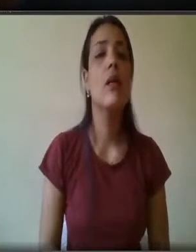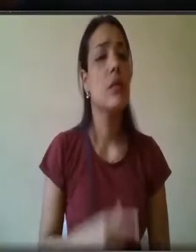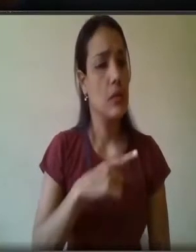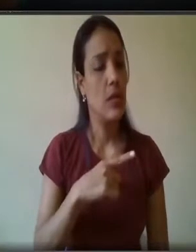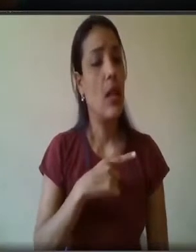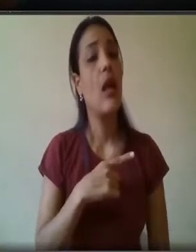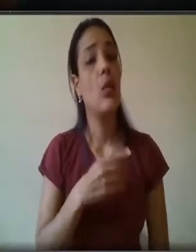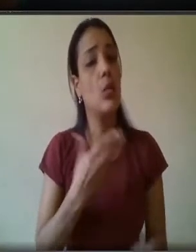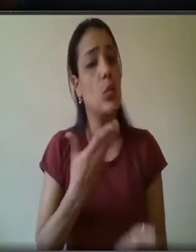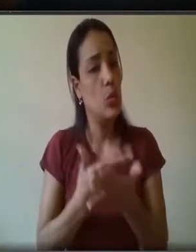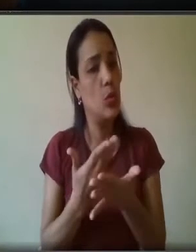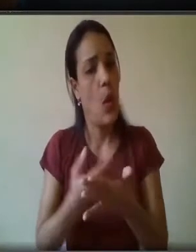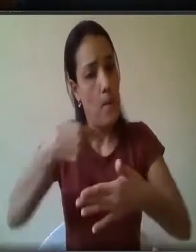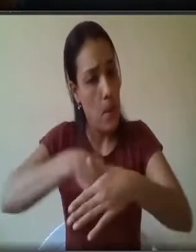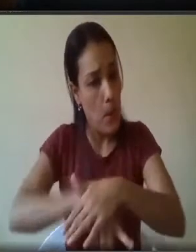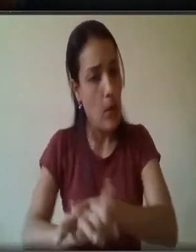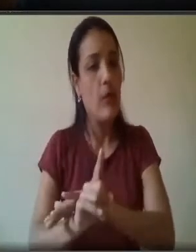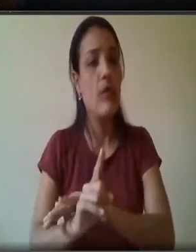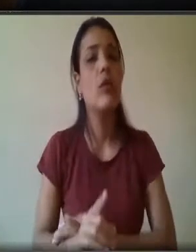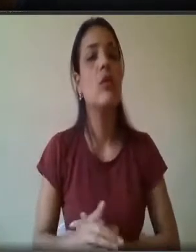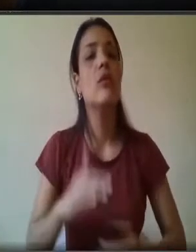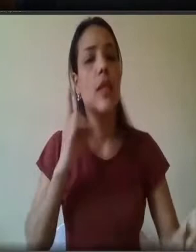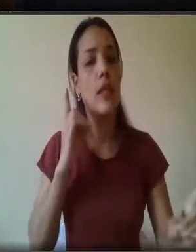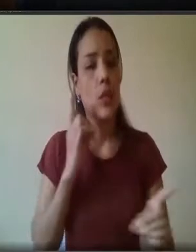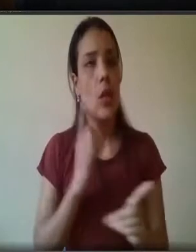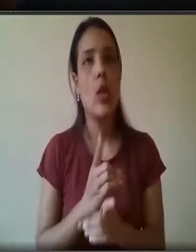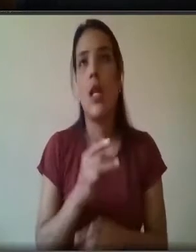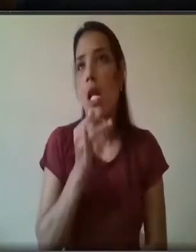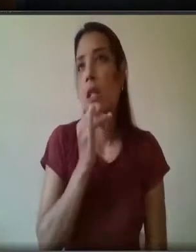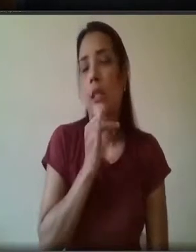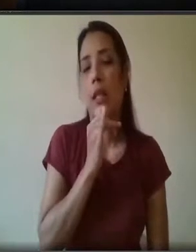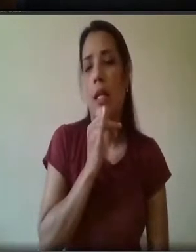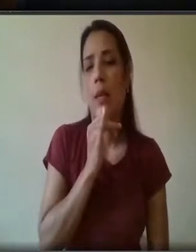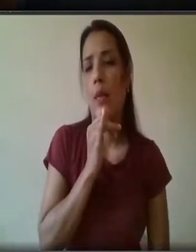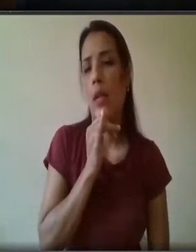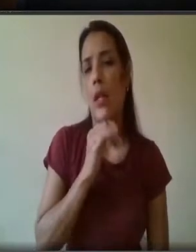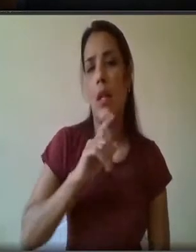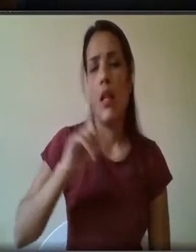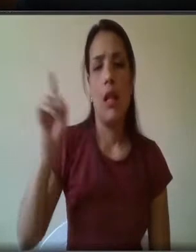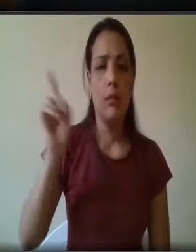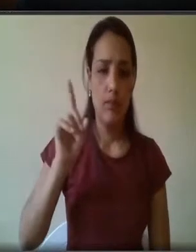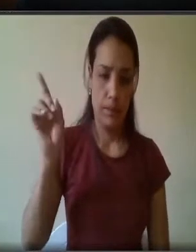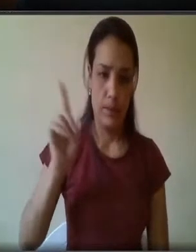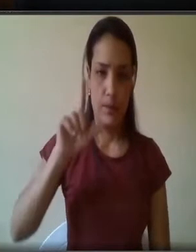melhor, mas você vai encontrar fósseis, por exemplo, que está lá no litoral